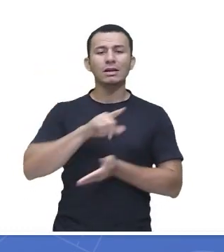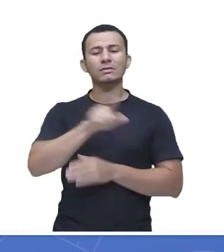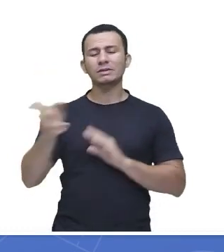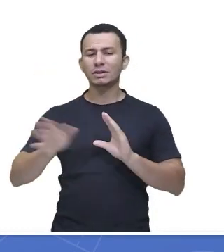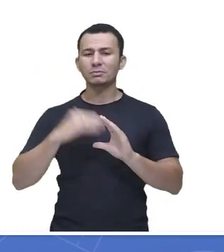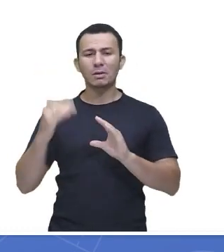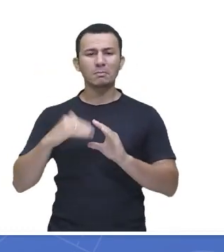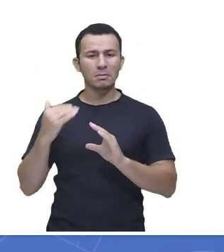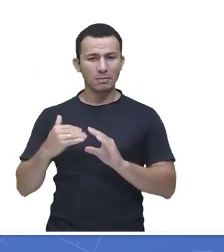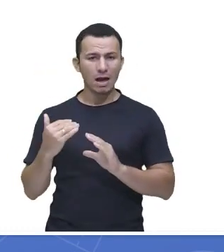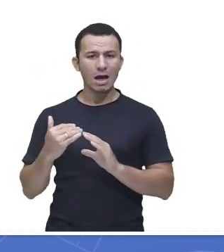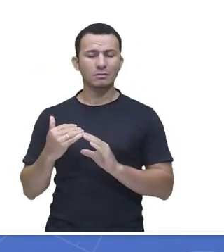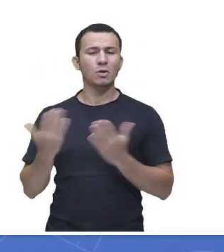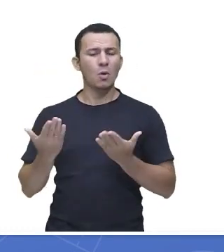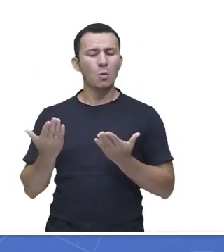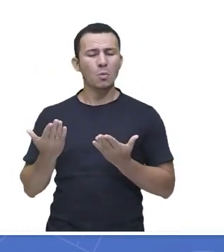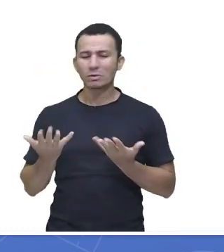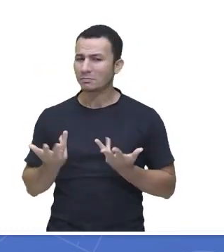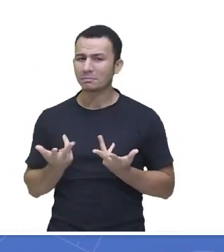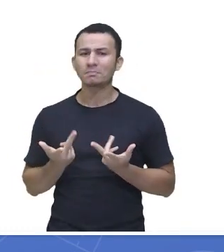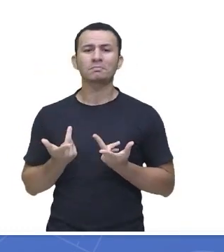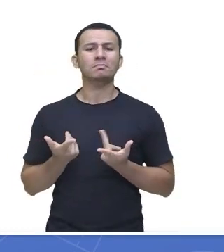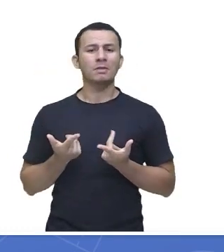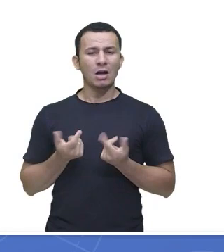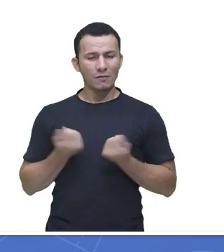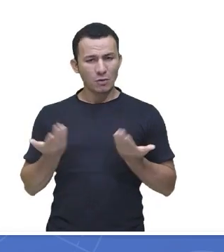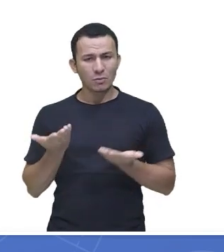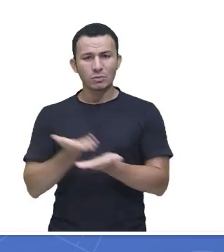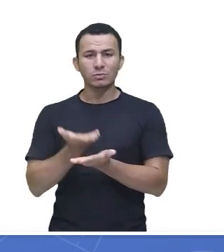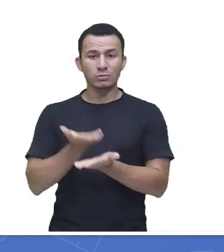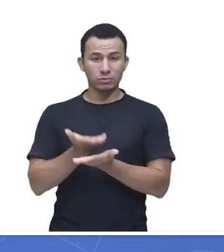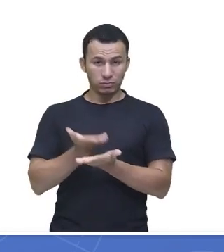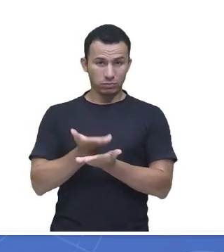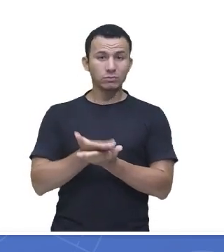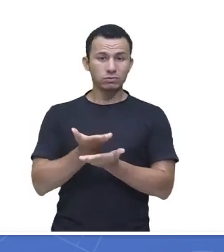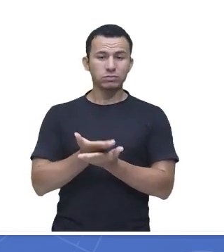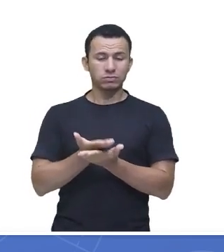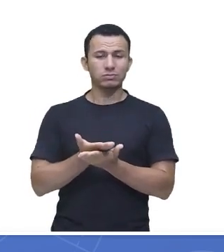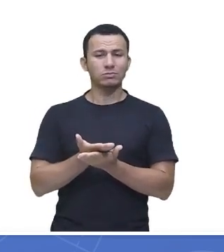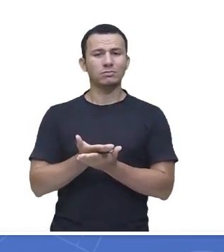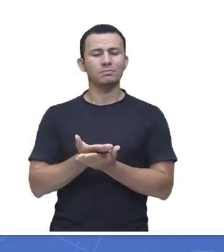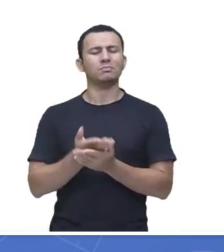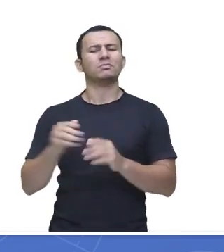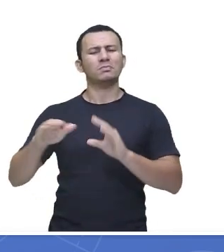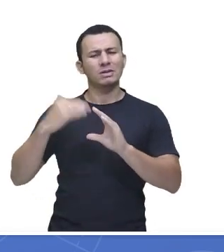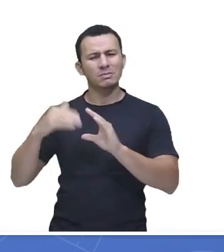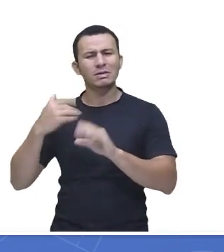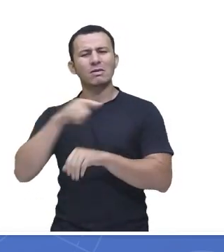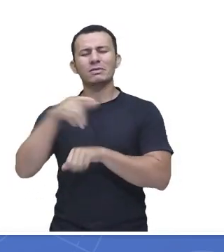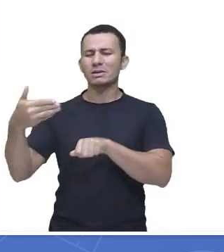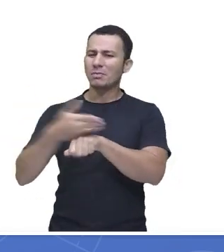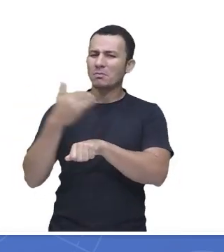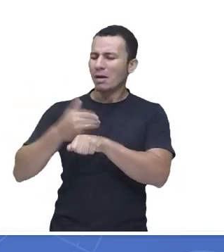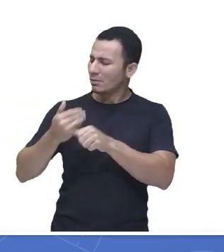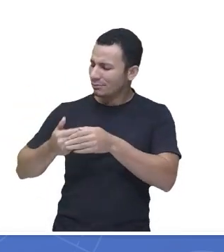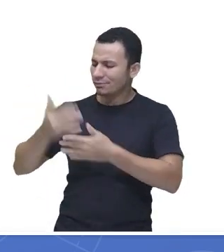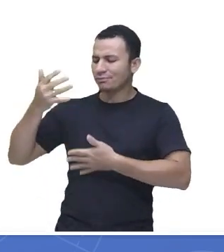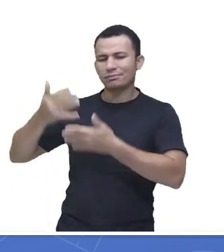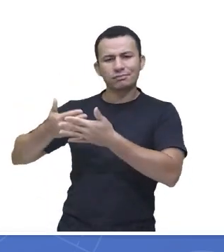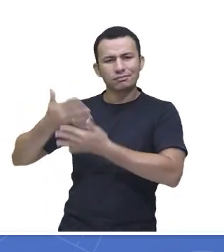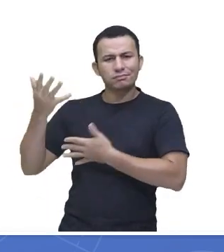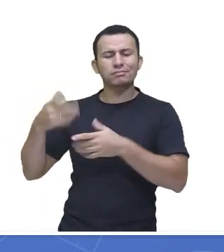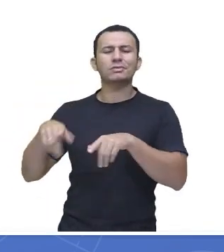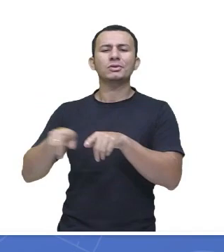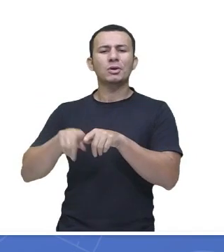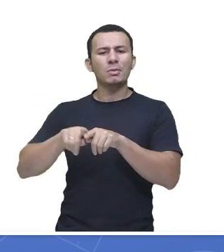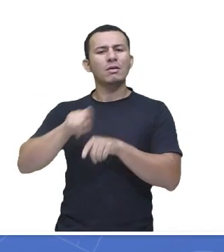vocês, enriqueceu bastante a nossa aula com a presença, com a participação, com o uso do nosso